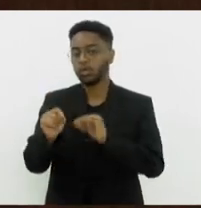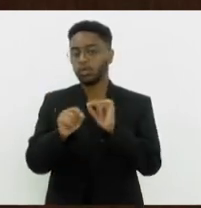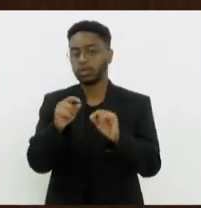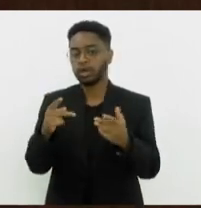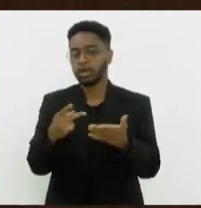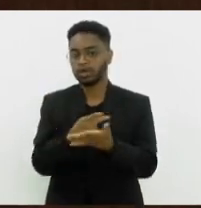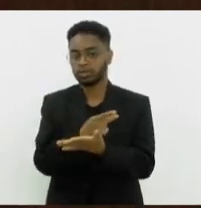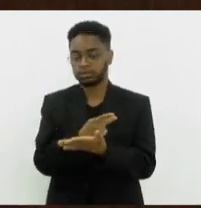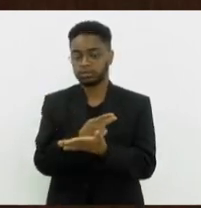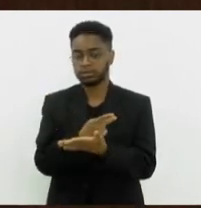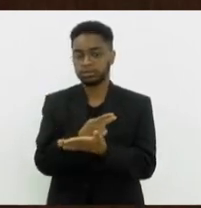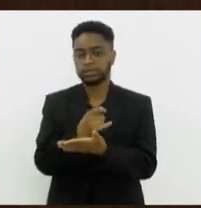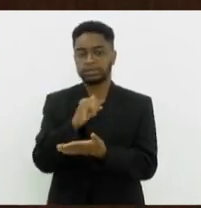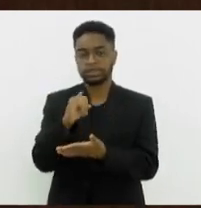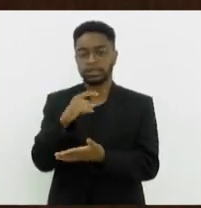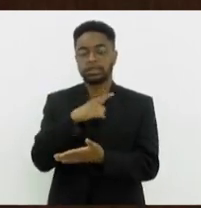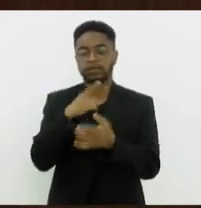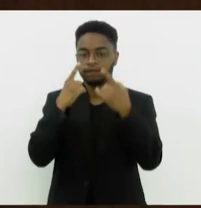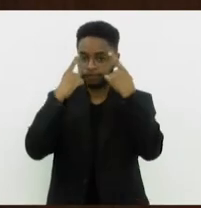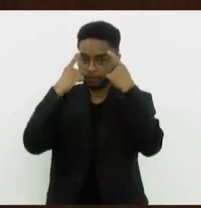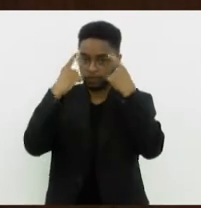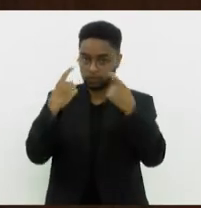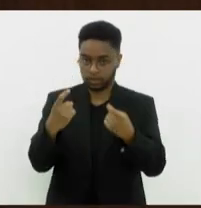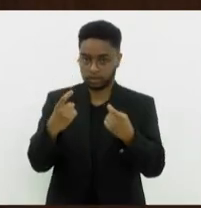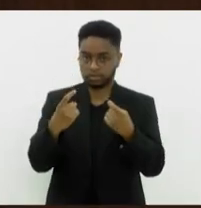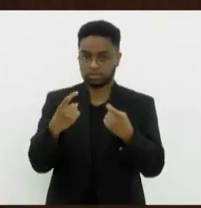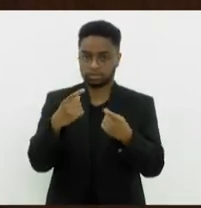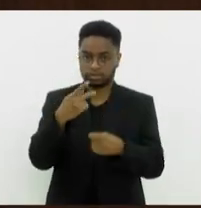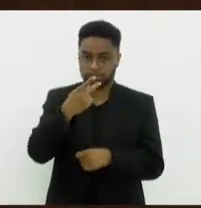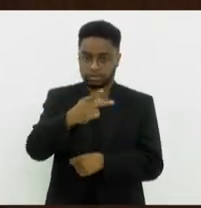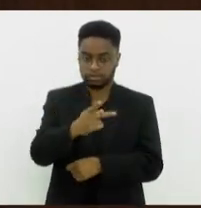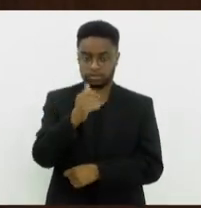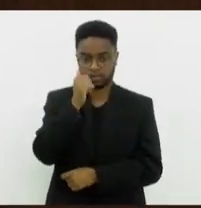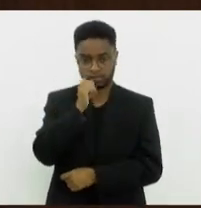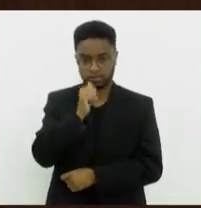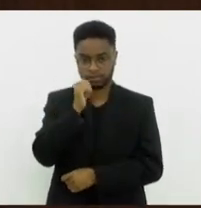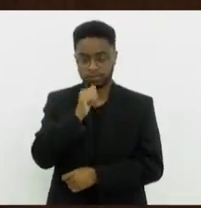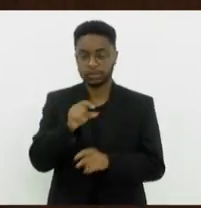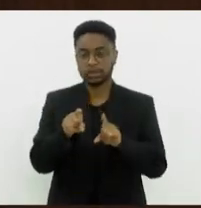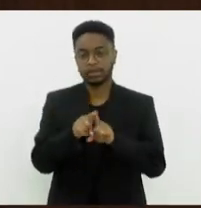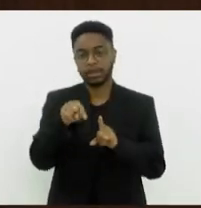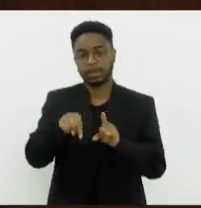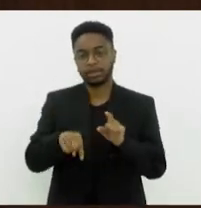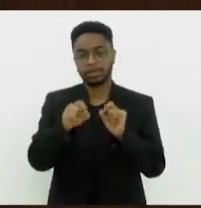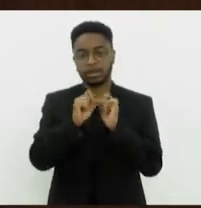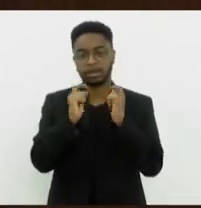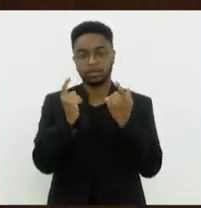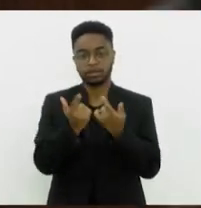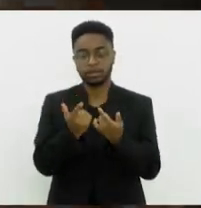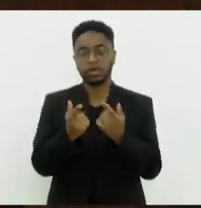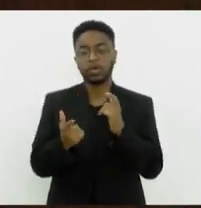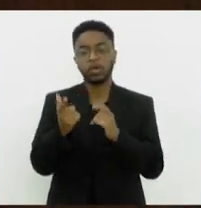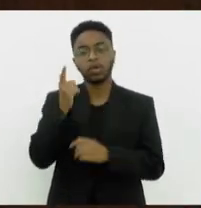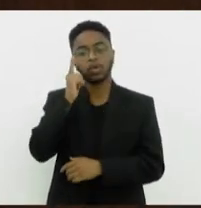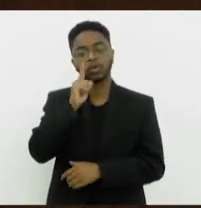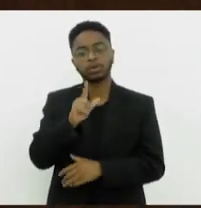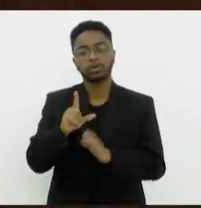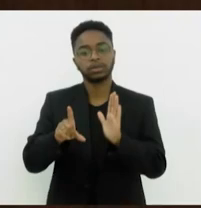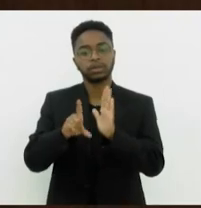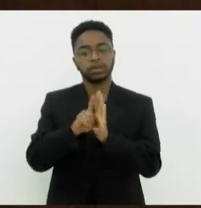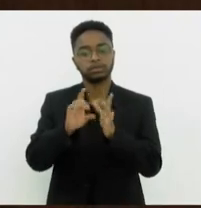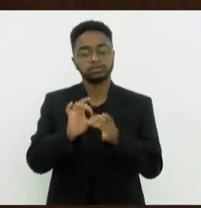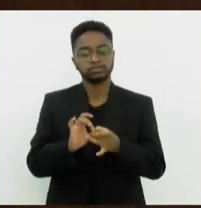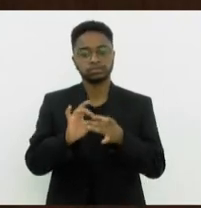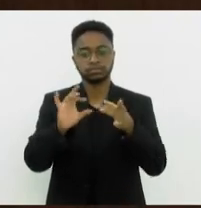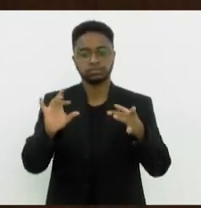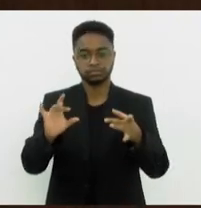situação de violência em que se encontra aquela mulher. Conseguimos nessa casa a lei que autoriza a